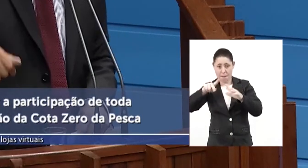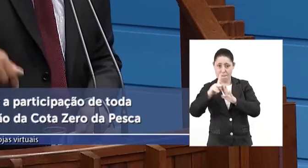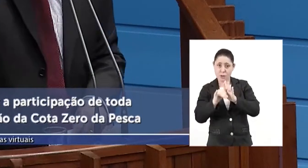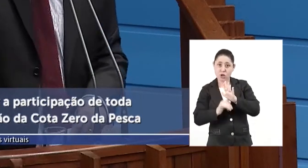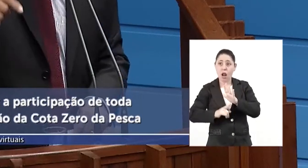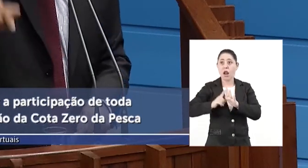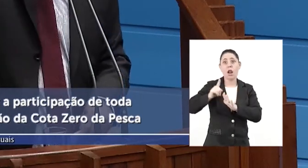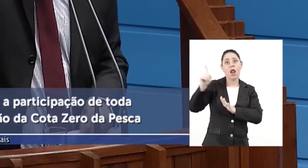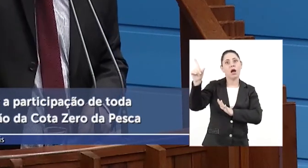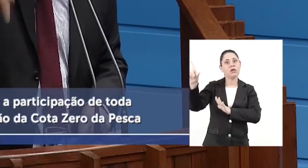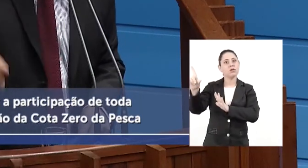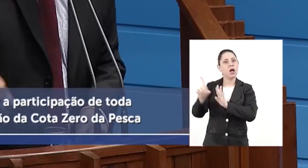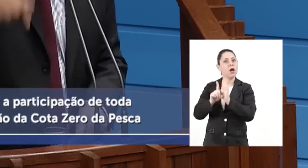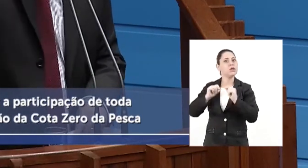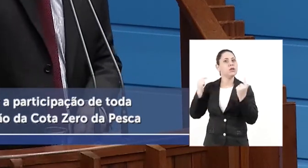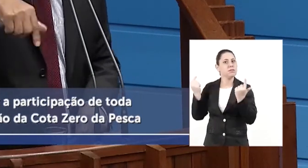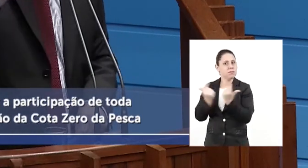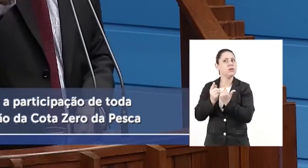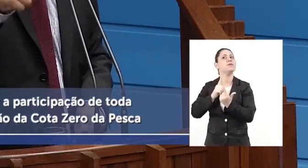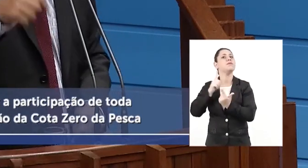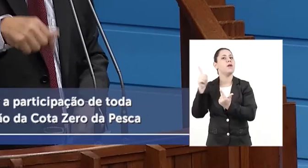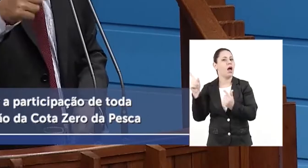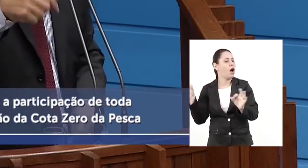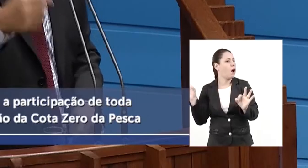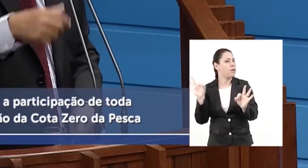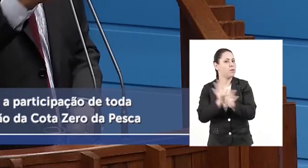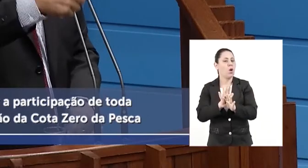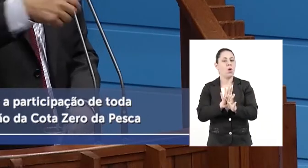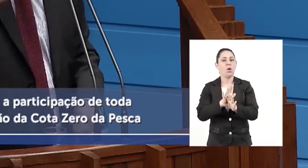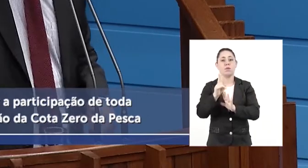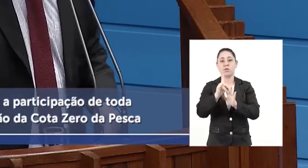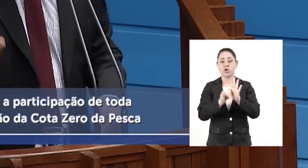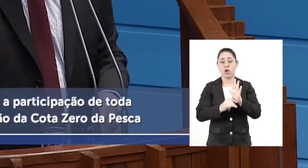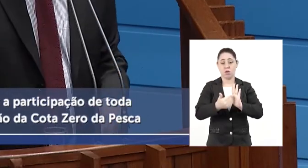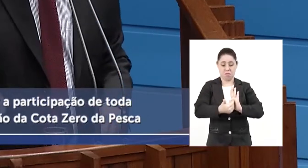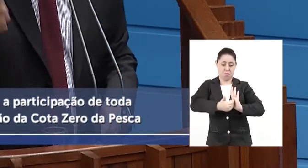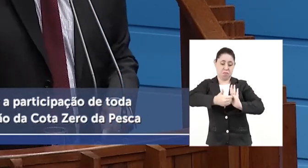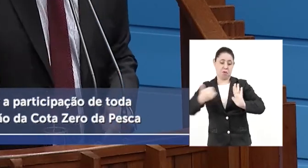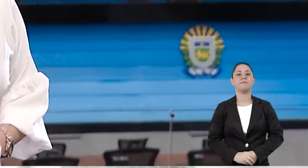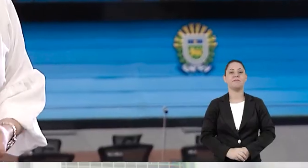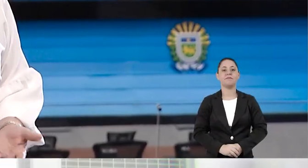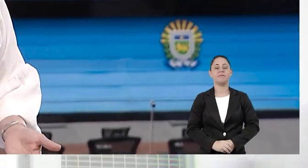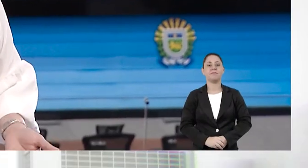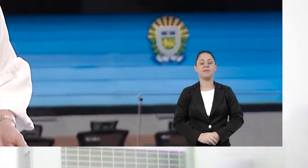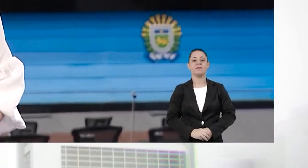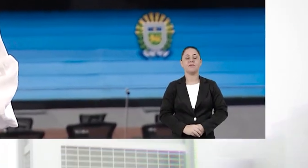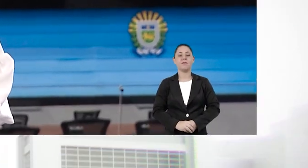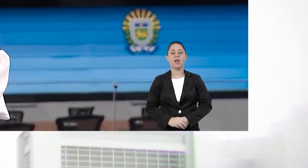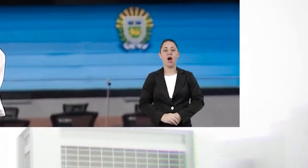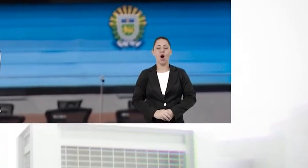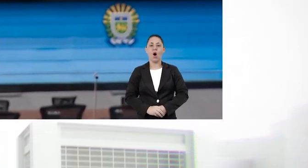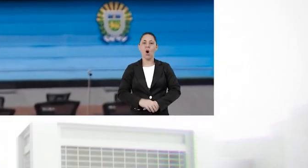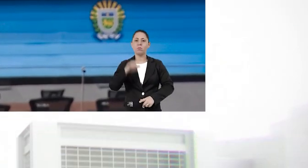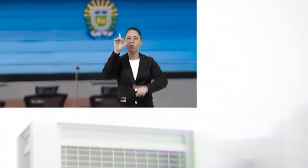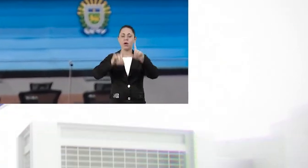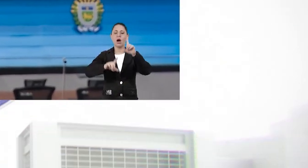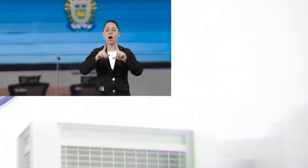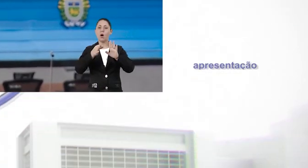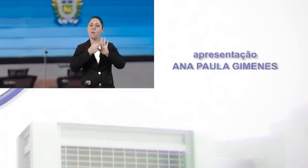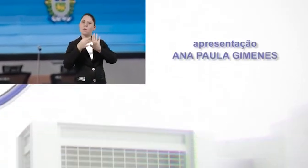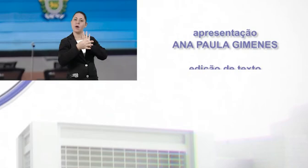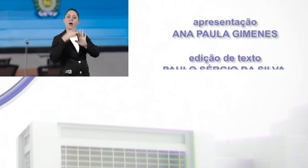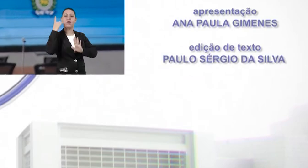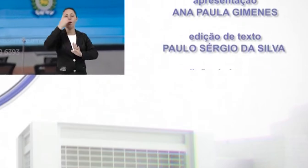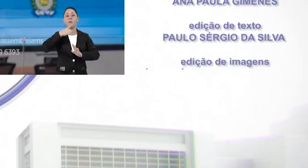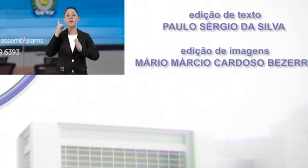Assembleia, não é decreto, é na Assembleia, foi cancelado lá o projeto dele, retirado de pausa, suspenso. O programa Opinião Parlamentar fica